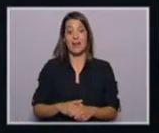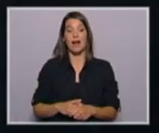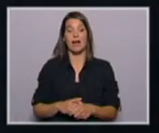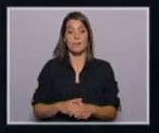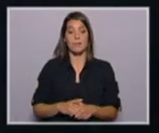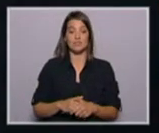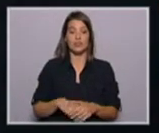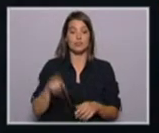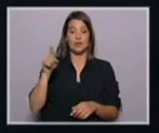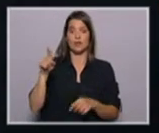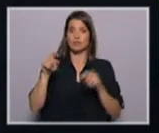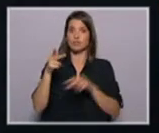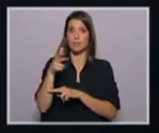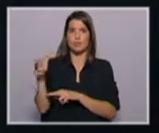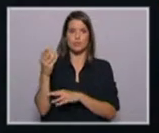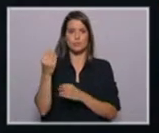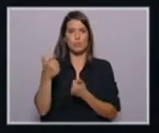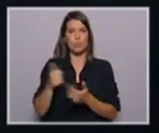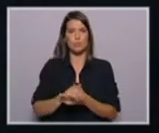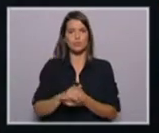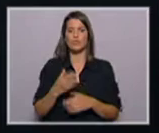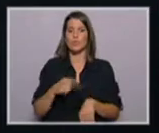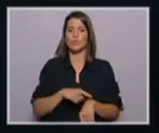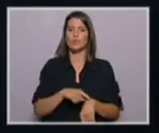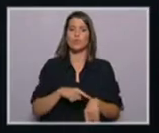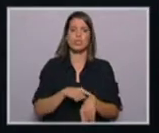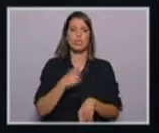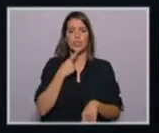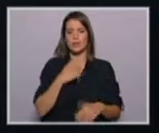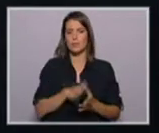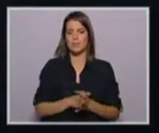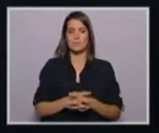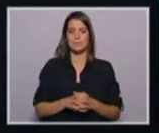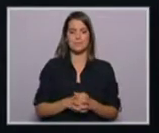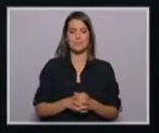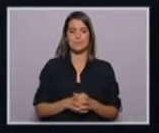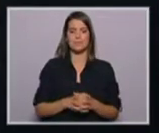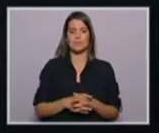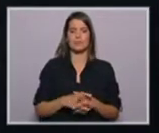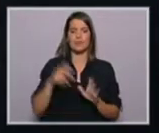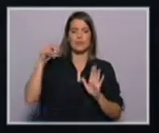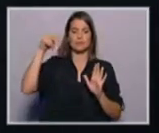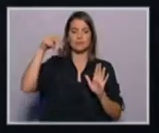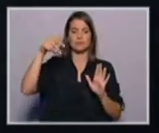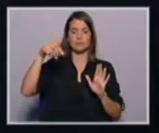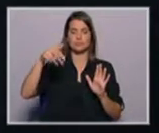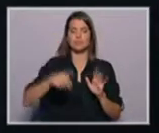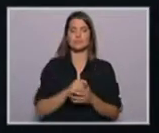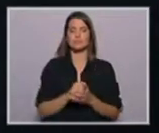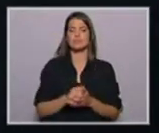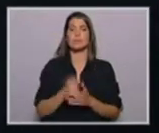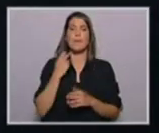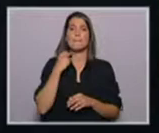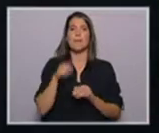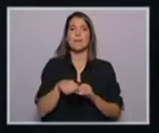muito boas. Essas imagens são muito boas. E foi muito tempo. I'm going to step off the limb now. That's 1 small step for